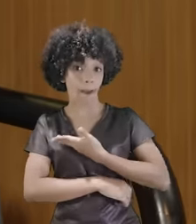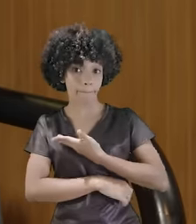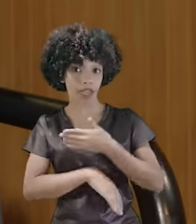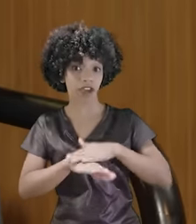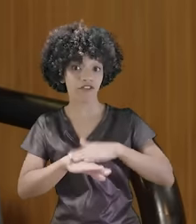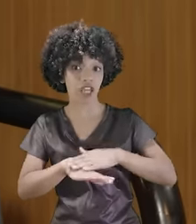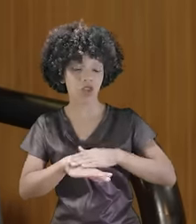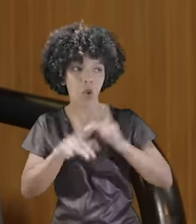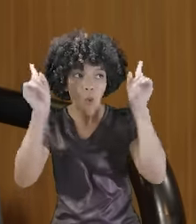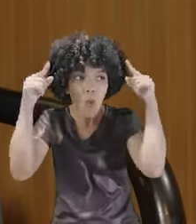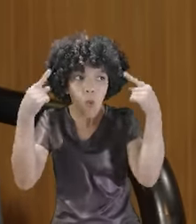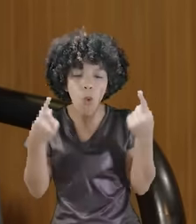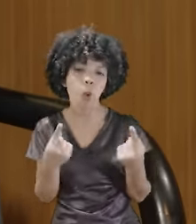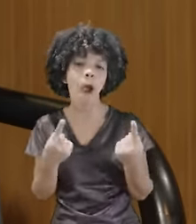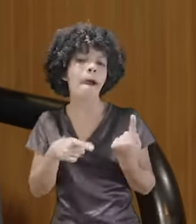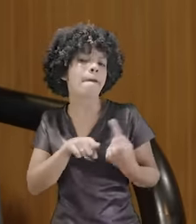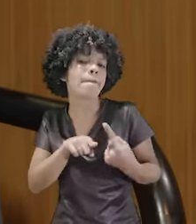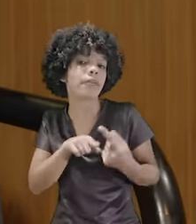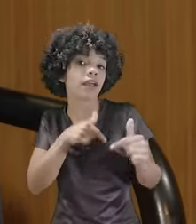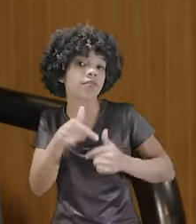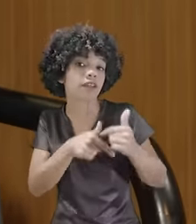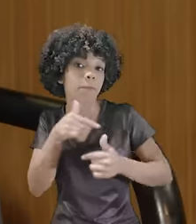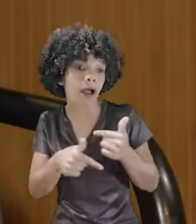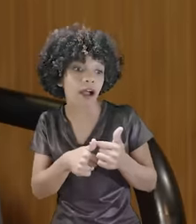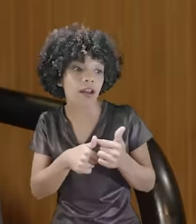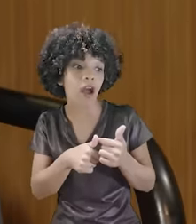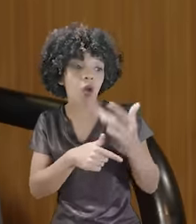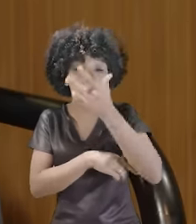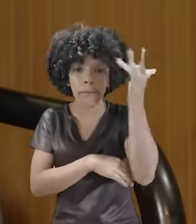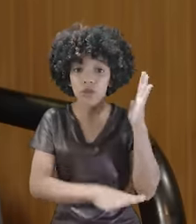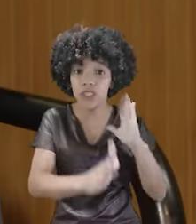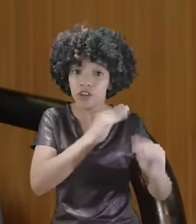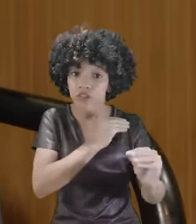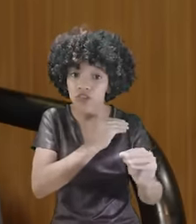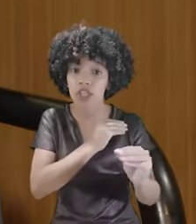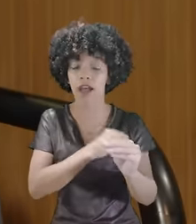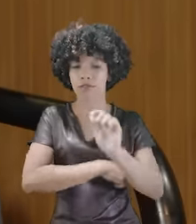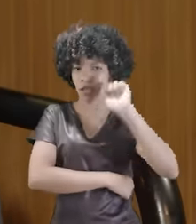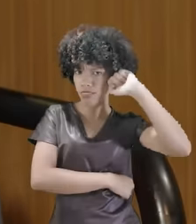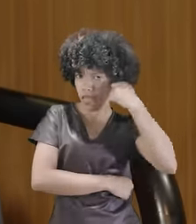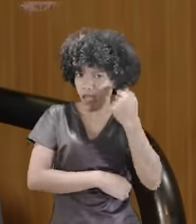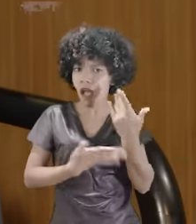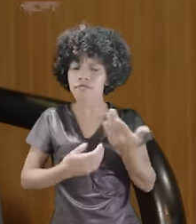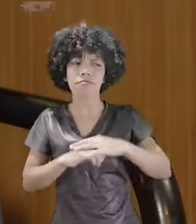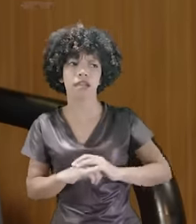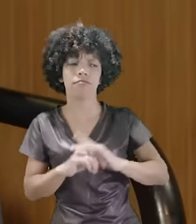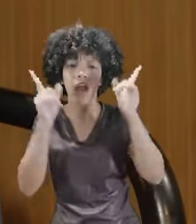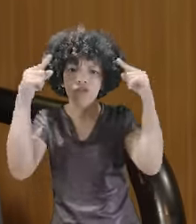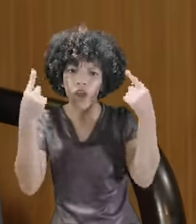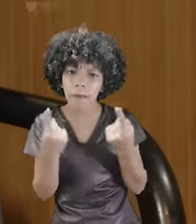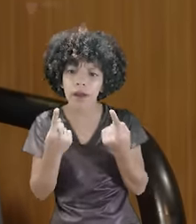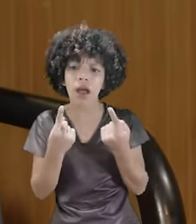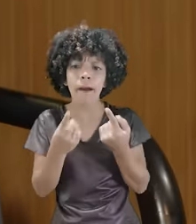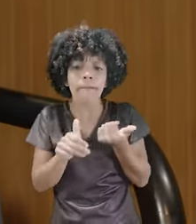uma amiga que ela fez o cabelo dela assim por causa que ela trabalha com refugiados negros aí ela fez o cabelo para